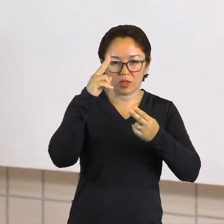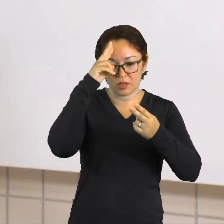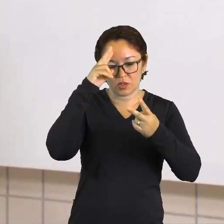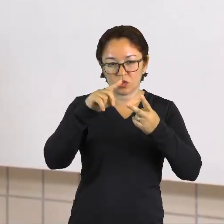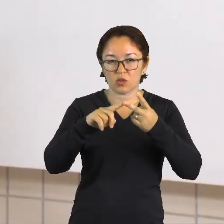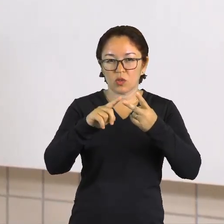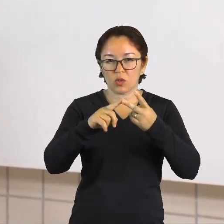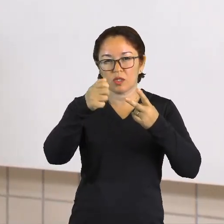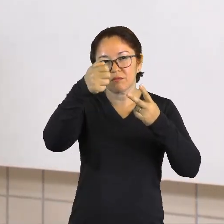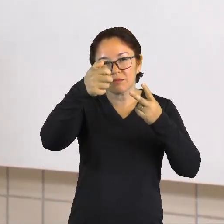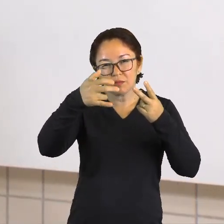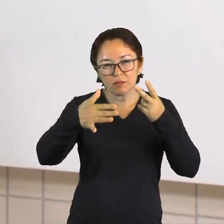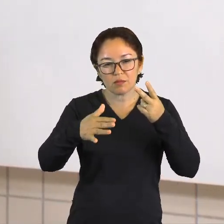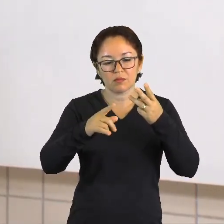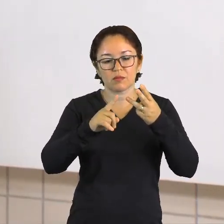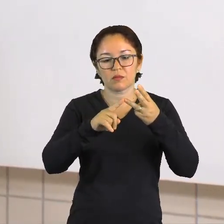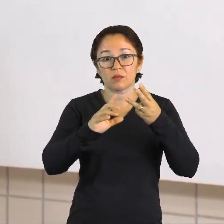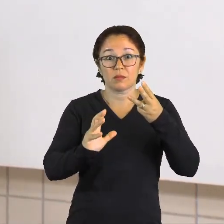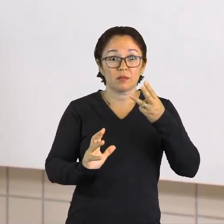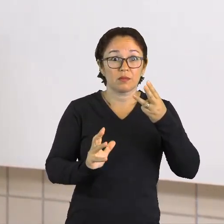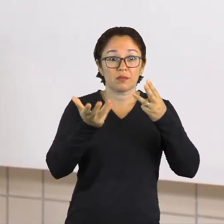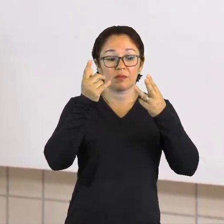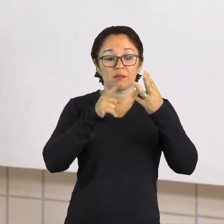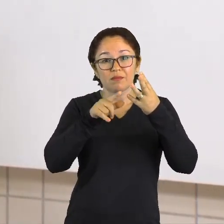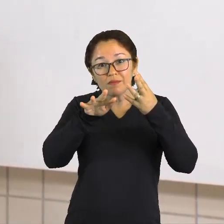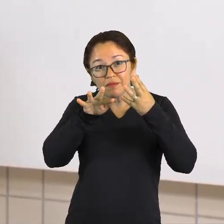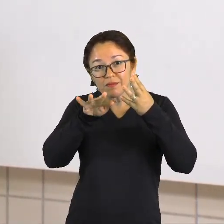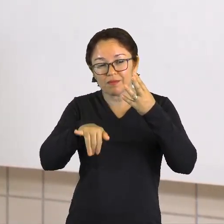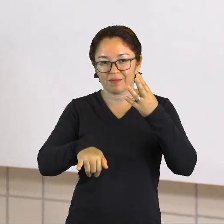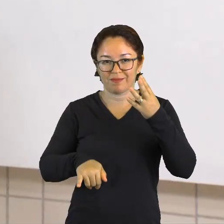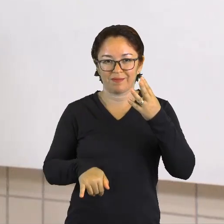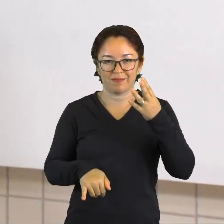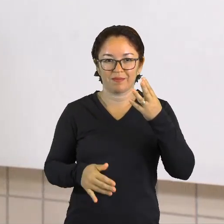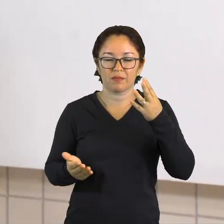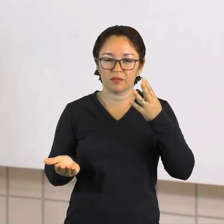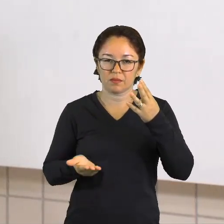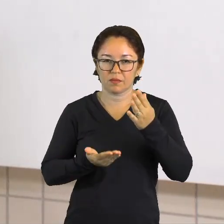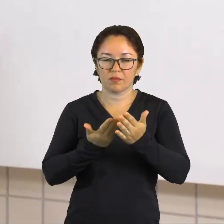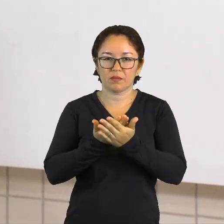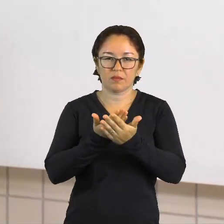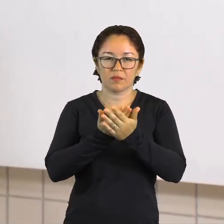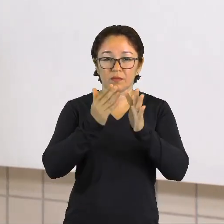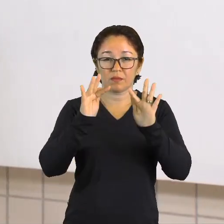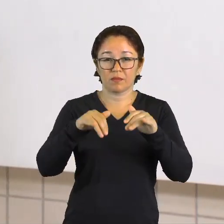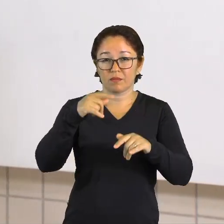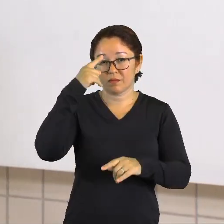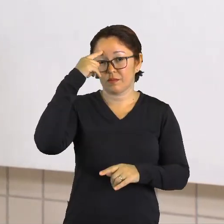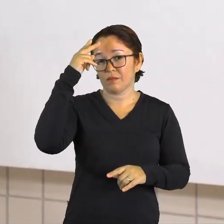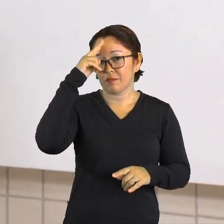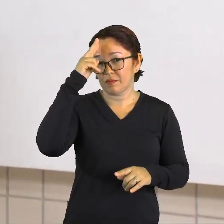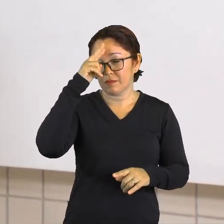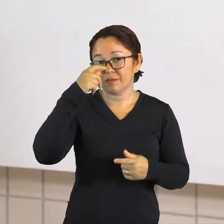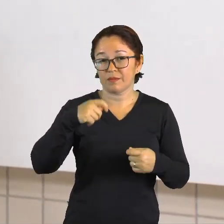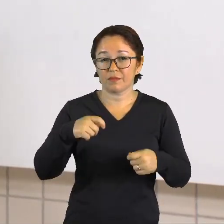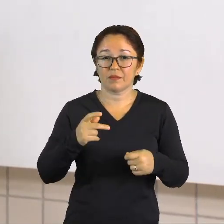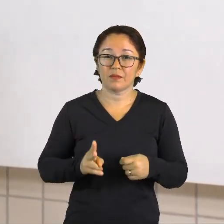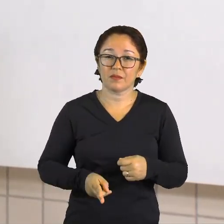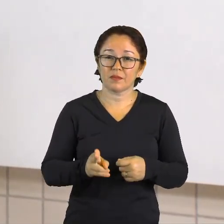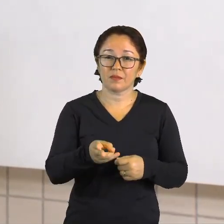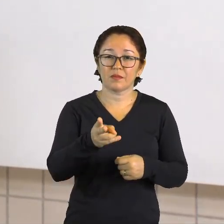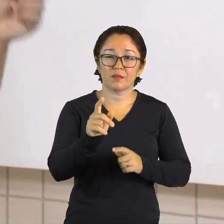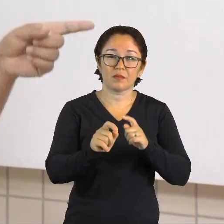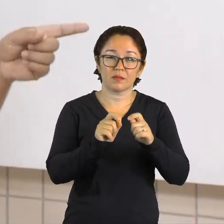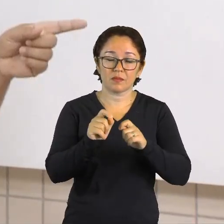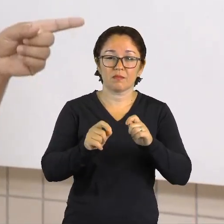desfecho, ok? Então, nós encerramos essa nossa aula, lembrando sempre do acompanhamento das aulas